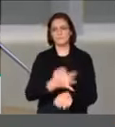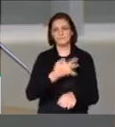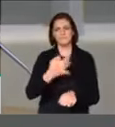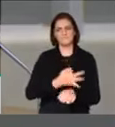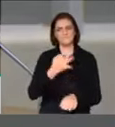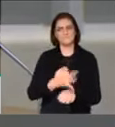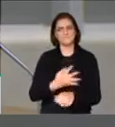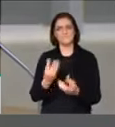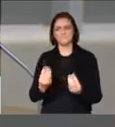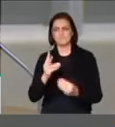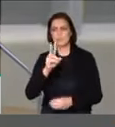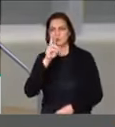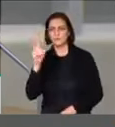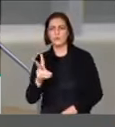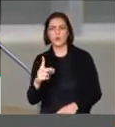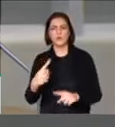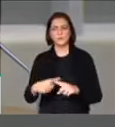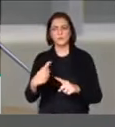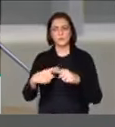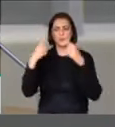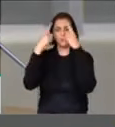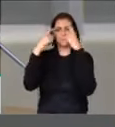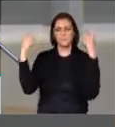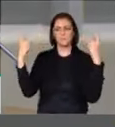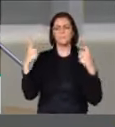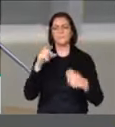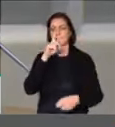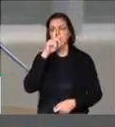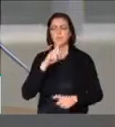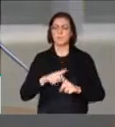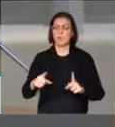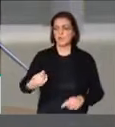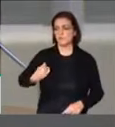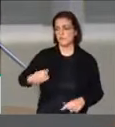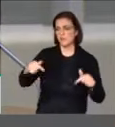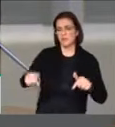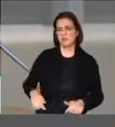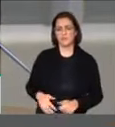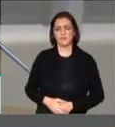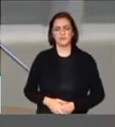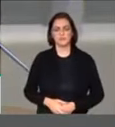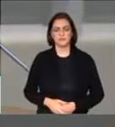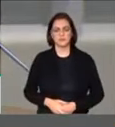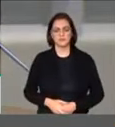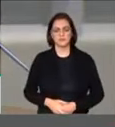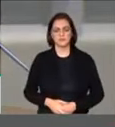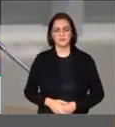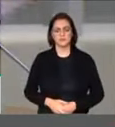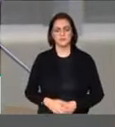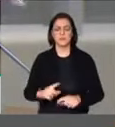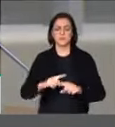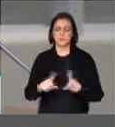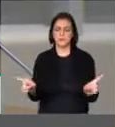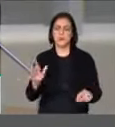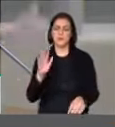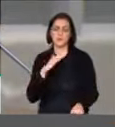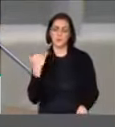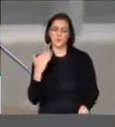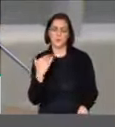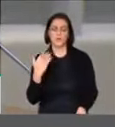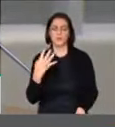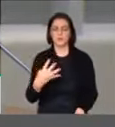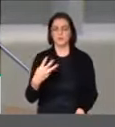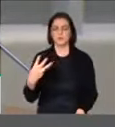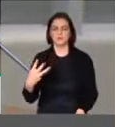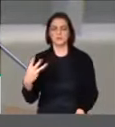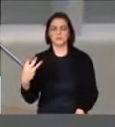para enfrentar os anos de chumbo, e cá estamos, embora tenhamos perdido 430. Só um minutinho mesmo para